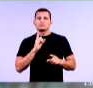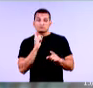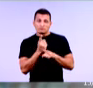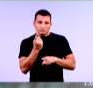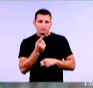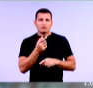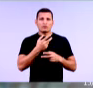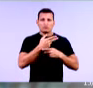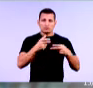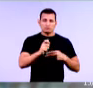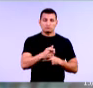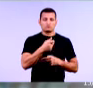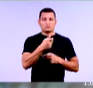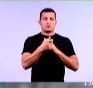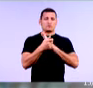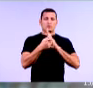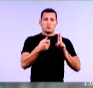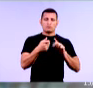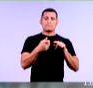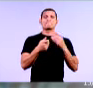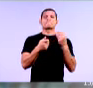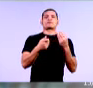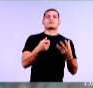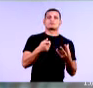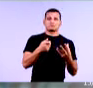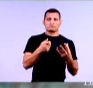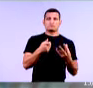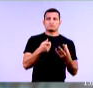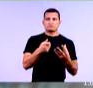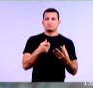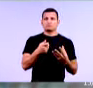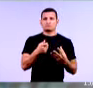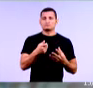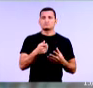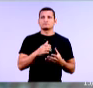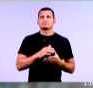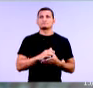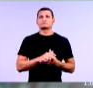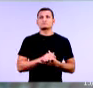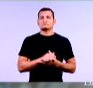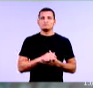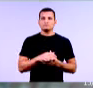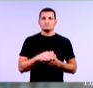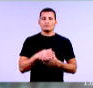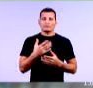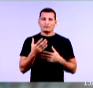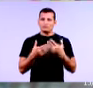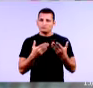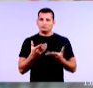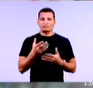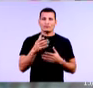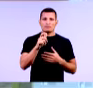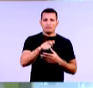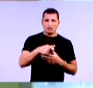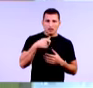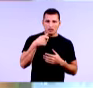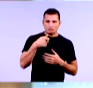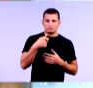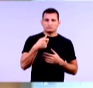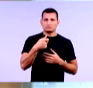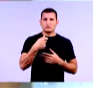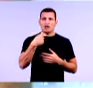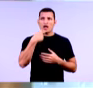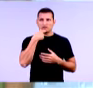nome dele e para que serve. Em um determinado momento, ele vai pegar esse pincel e colocar na